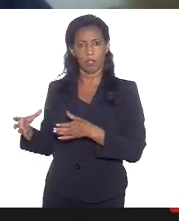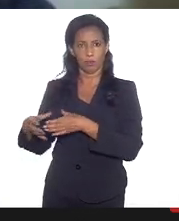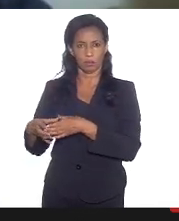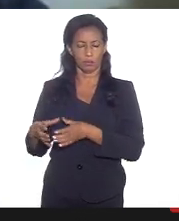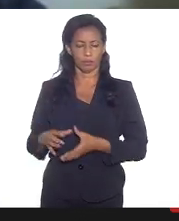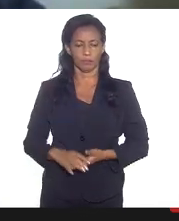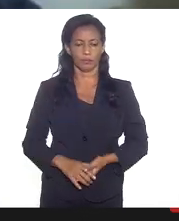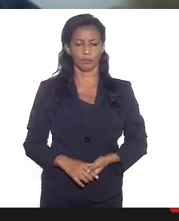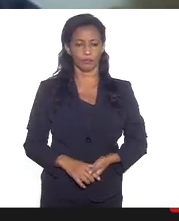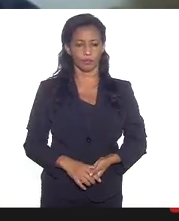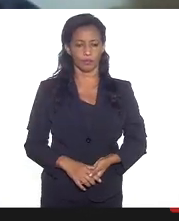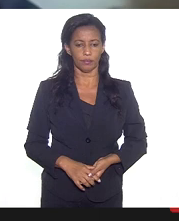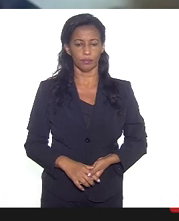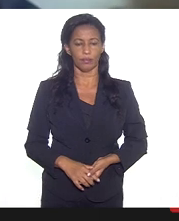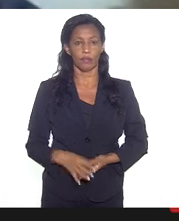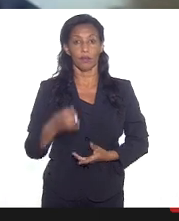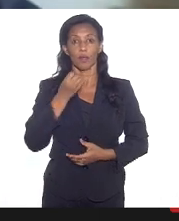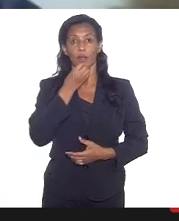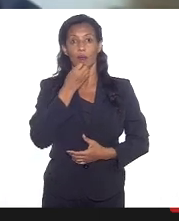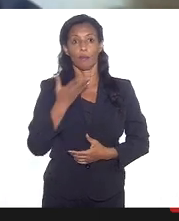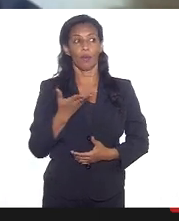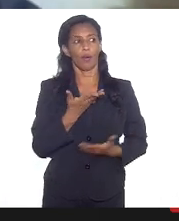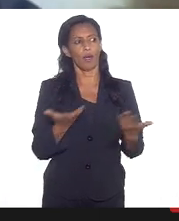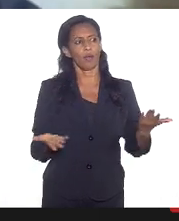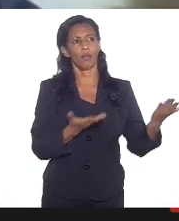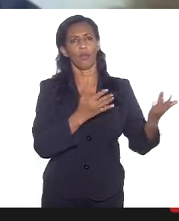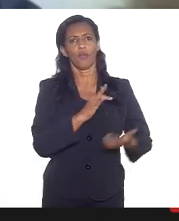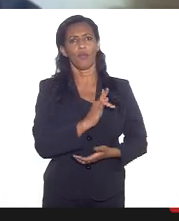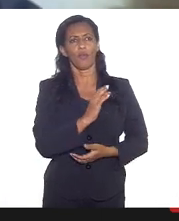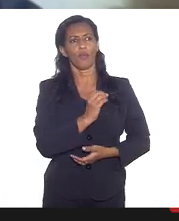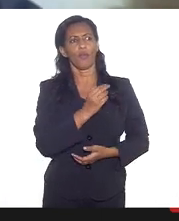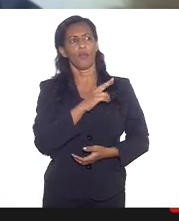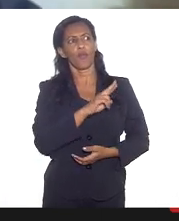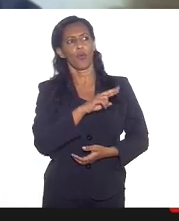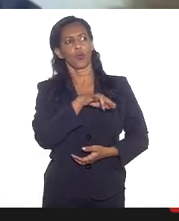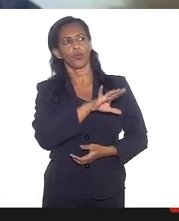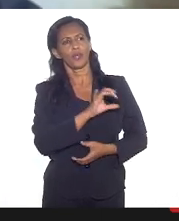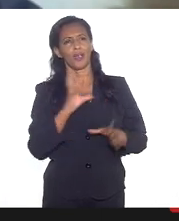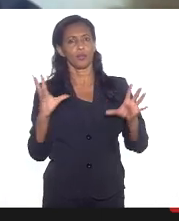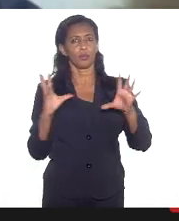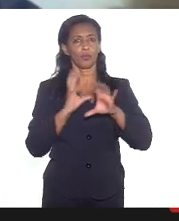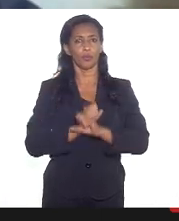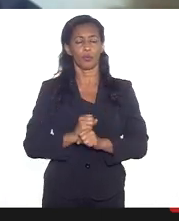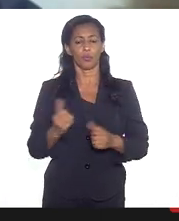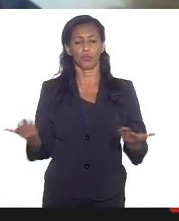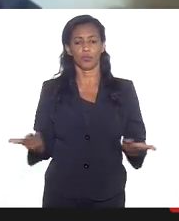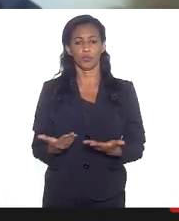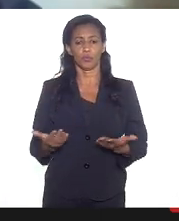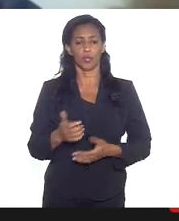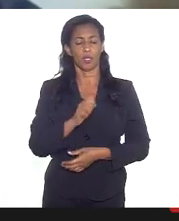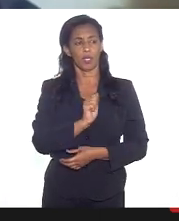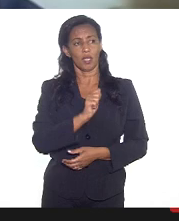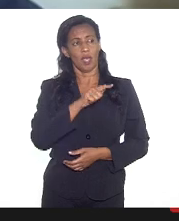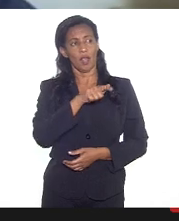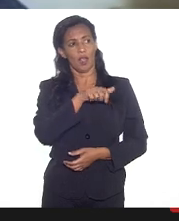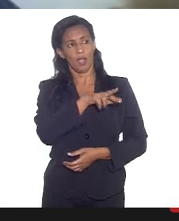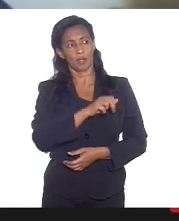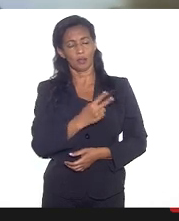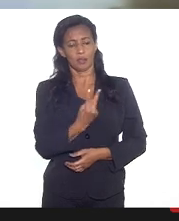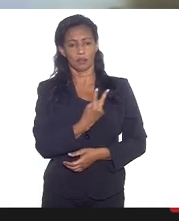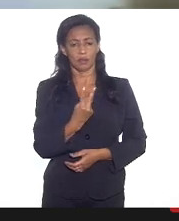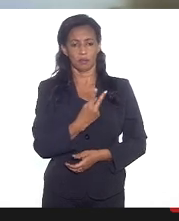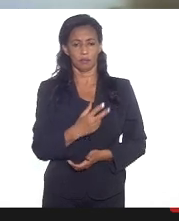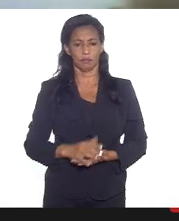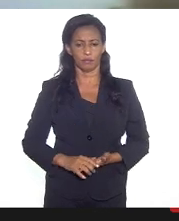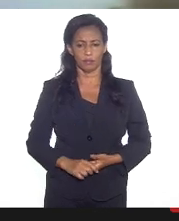Bom, eu queria passar o Fortunato para poder concluir a nossa reunião de hoje. Fortunato é Alex e Bia.